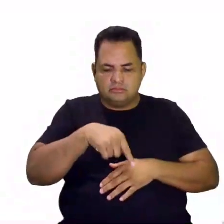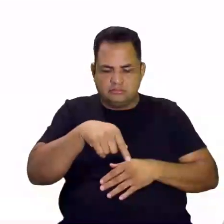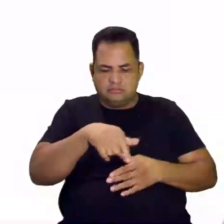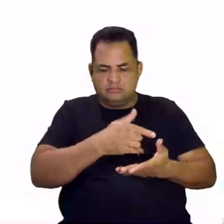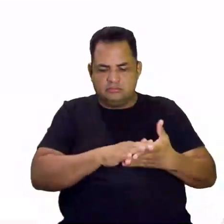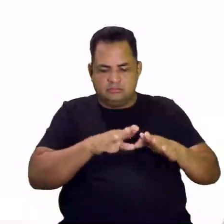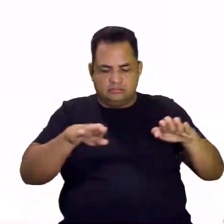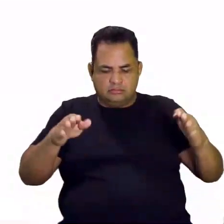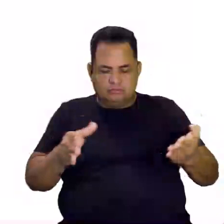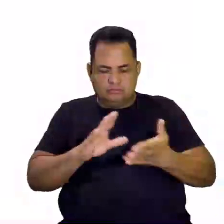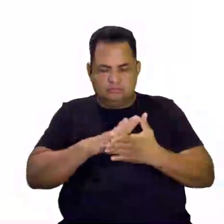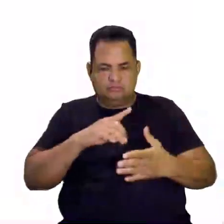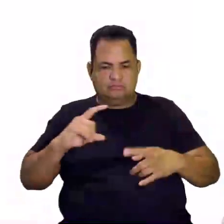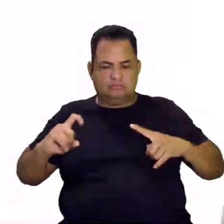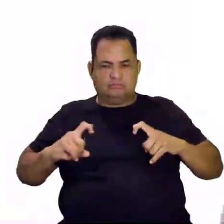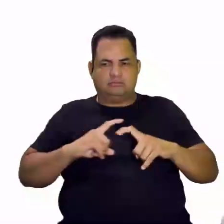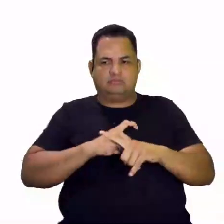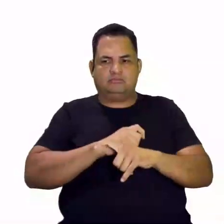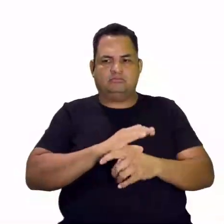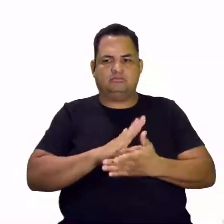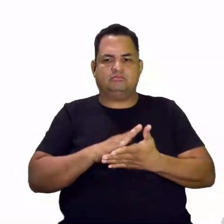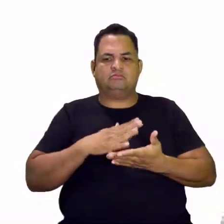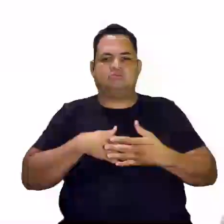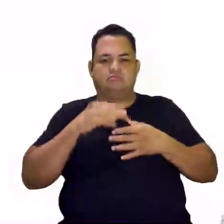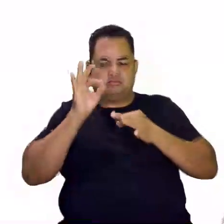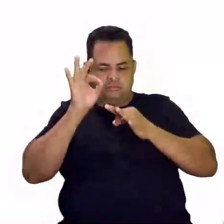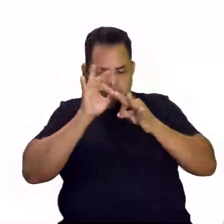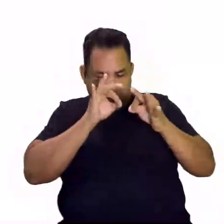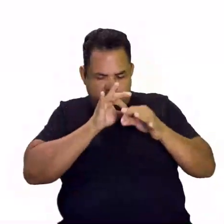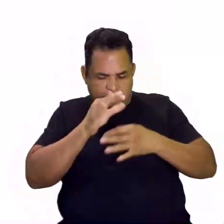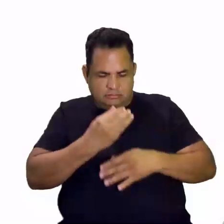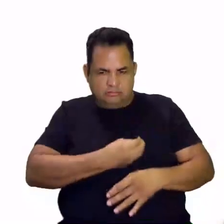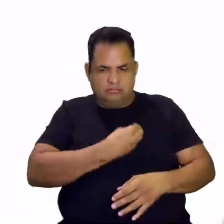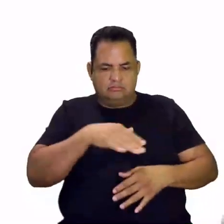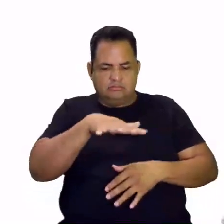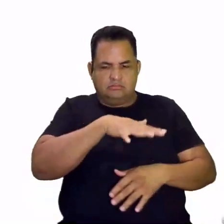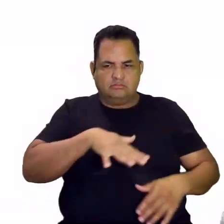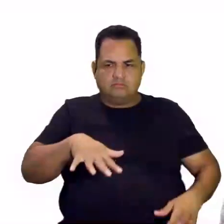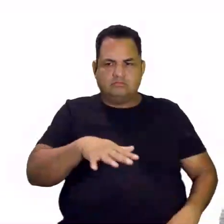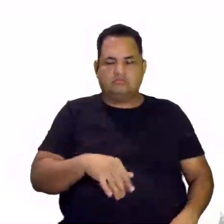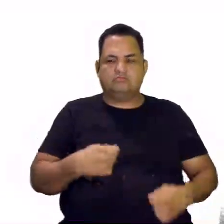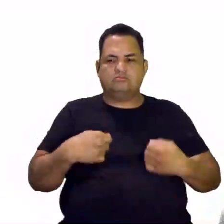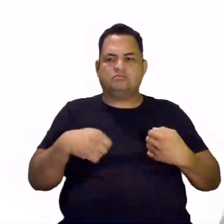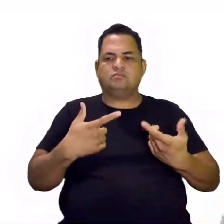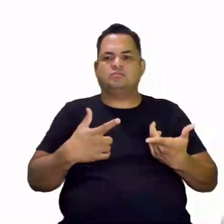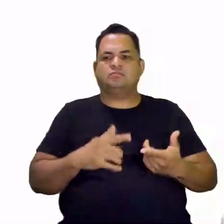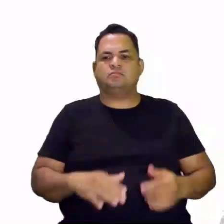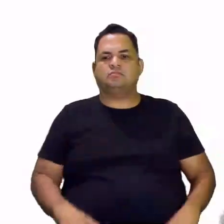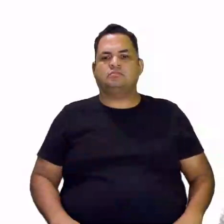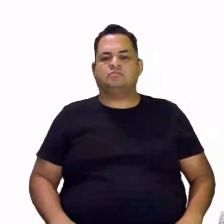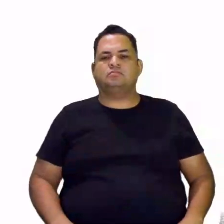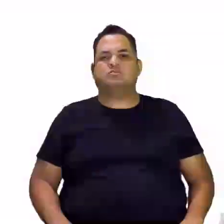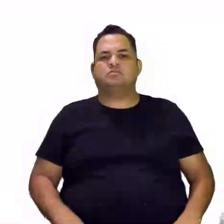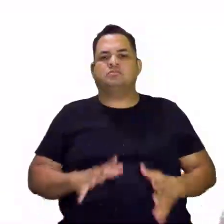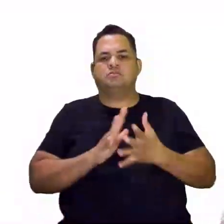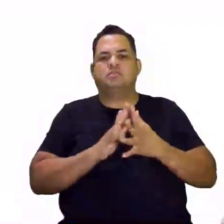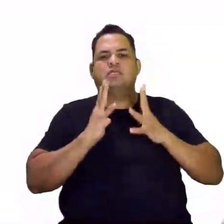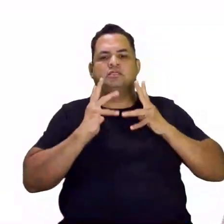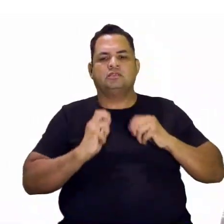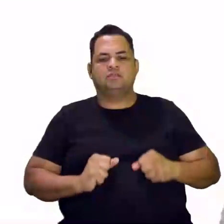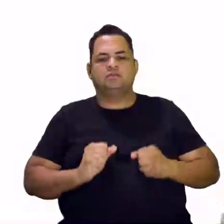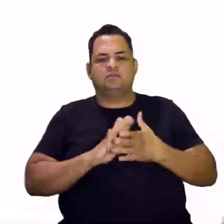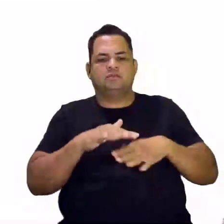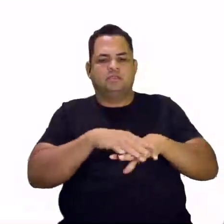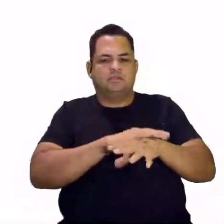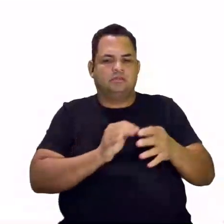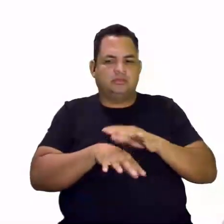aí, tem bactéria, tem esporo, tem esses micro-organismos no ambiente, tá? Por isso que a gente precisa tanto ter essa higienização das mãos e